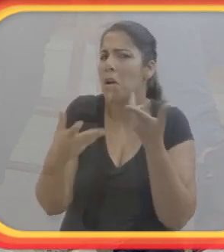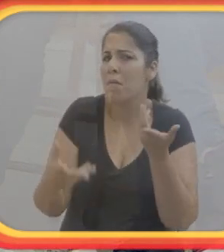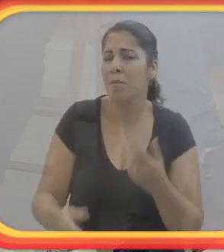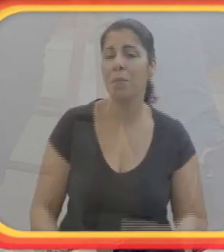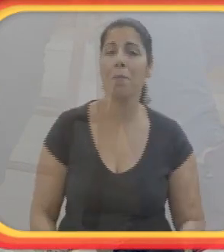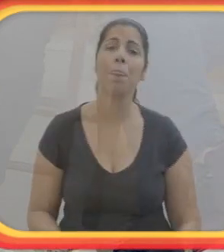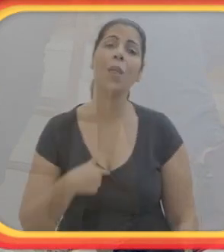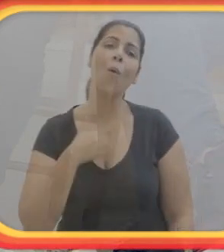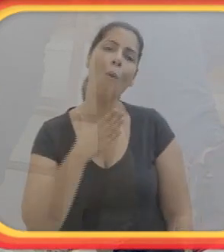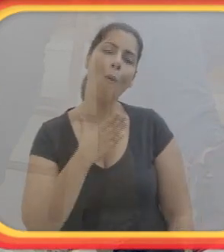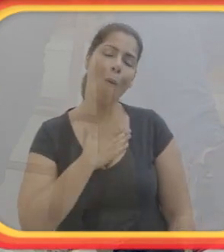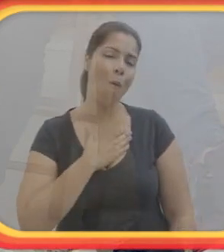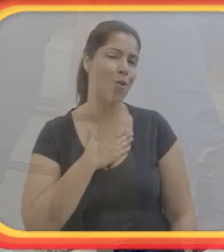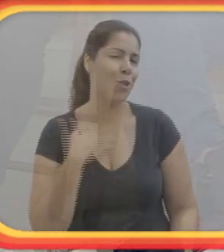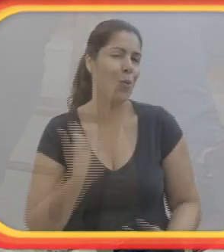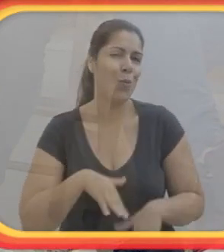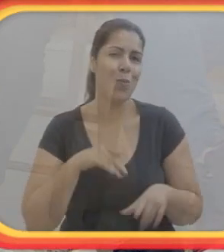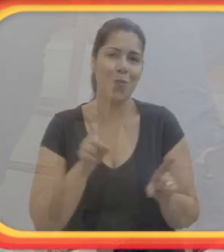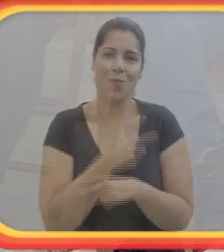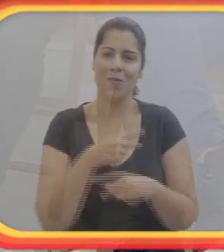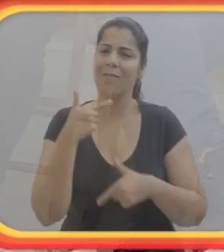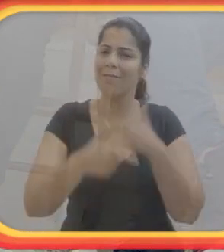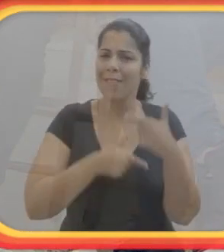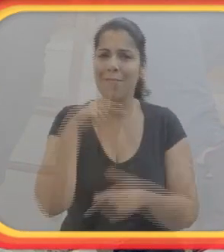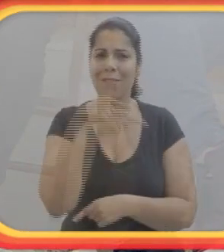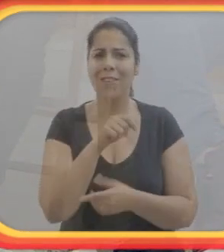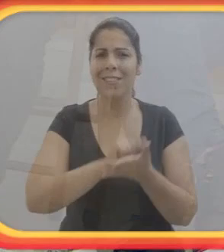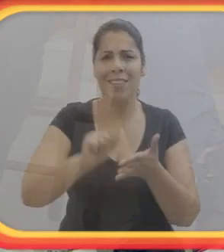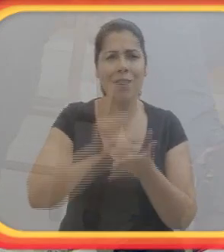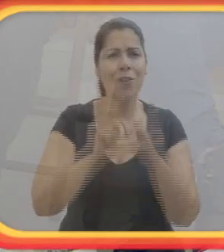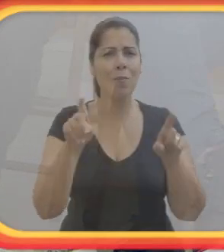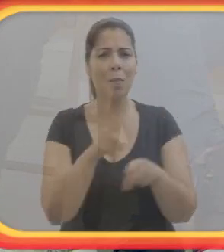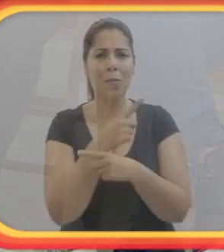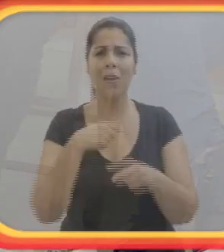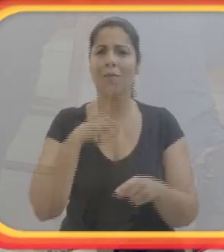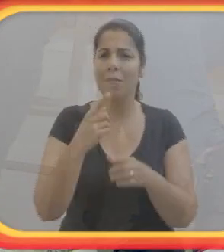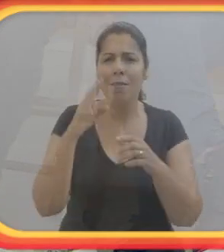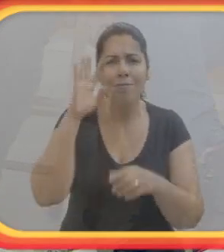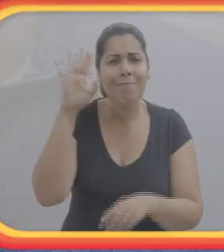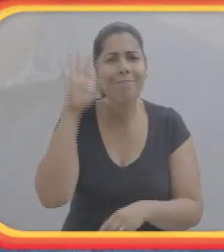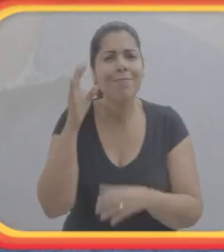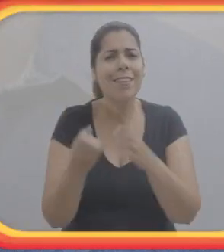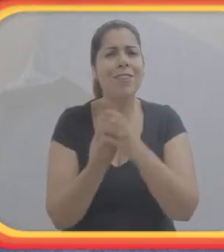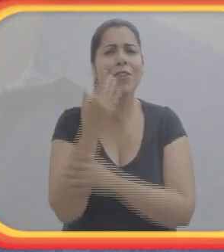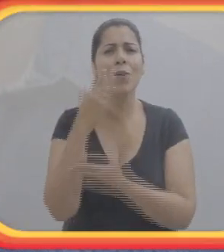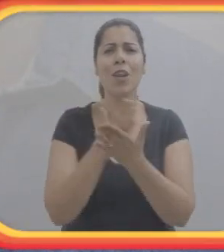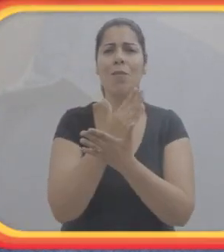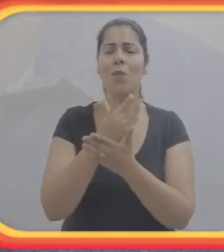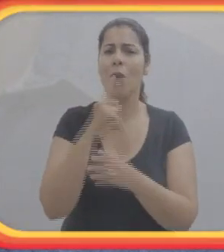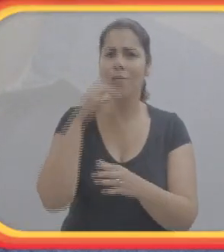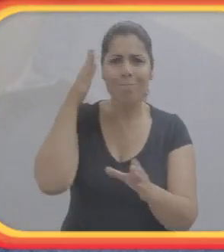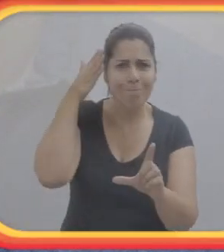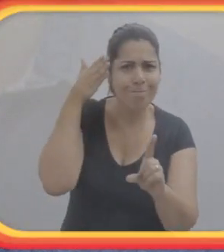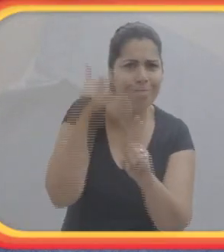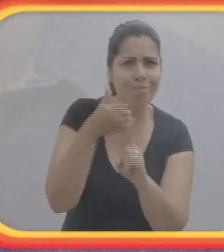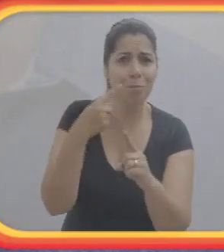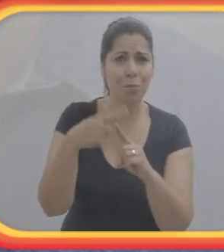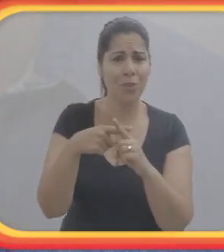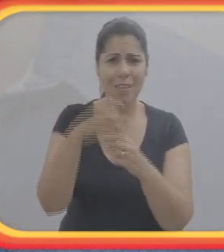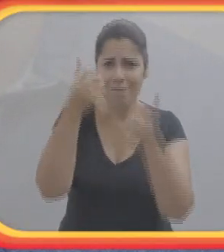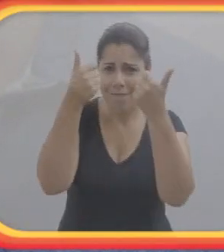títulos de música. Por que você escolheu fazer assim? Eu gosto muito de música, trabalho com isso, escrevo sobre música, e eu sempre achei que o livro